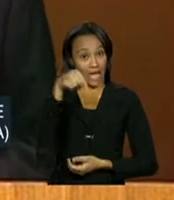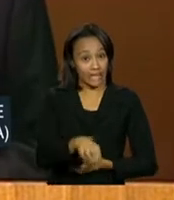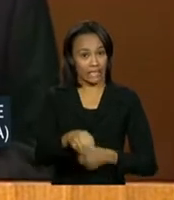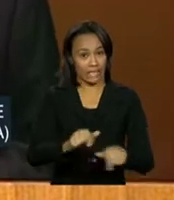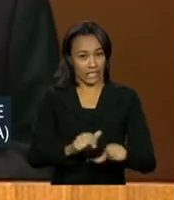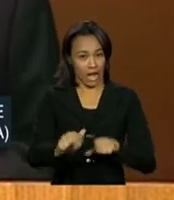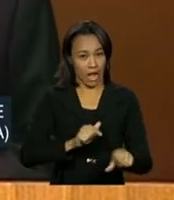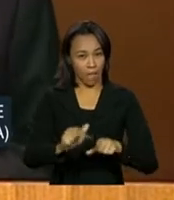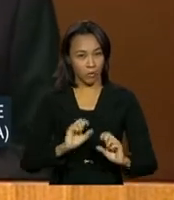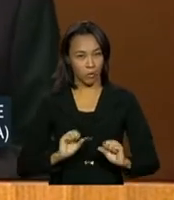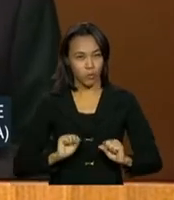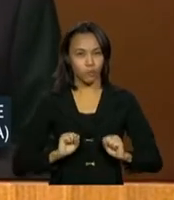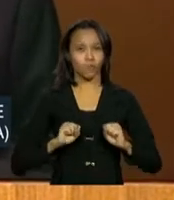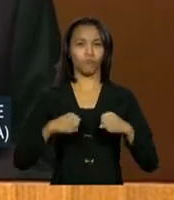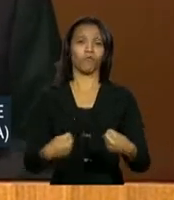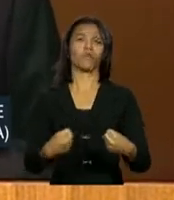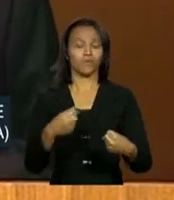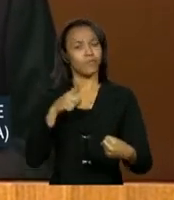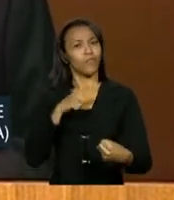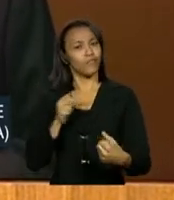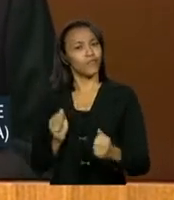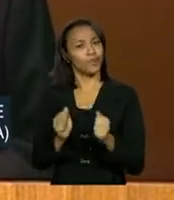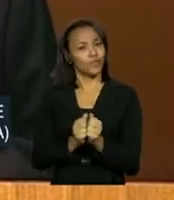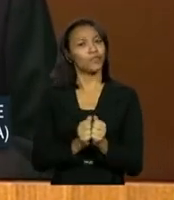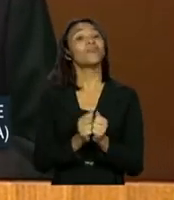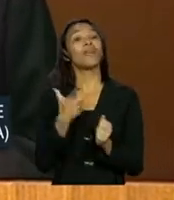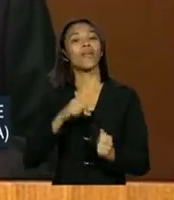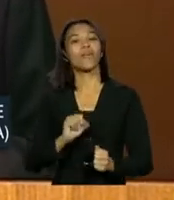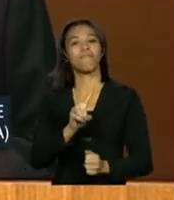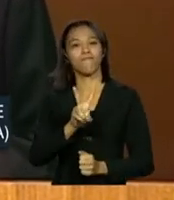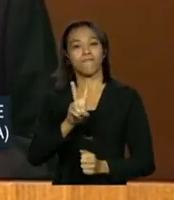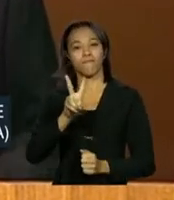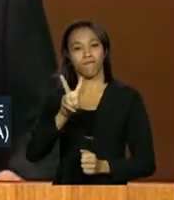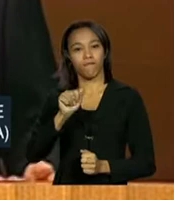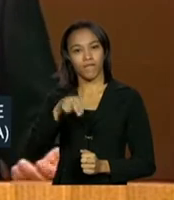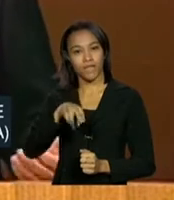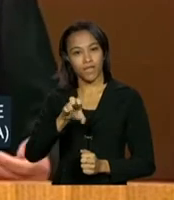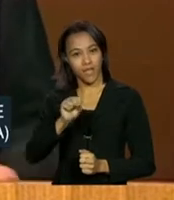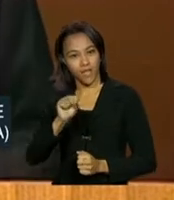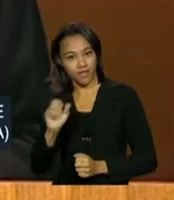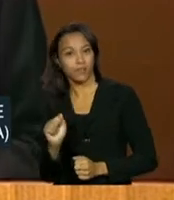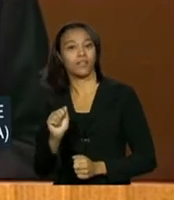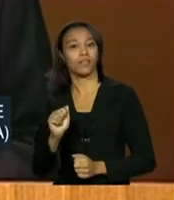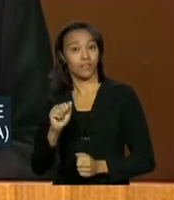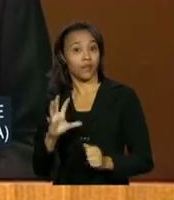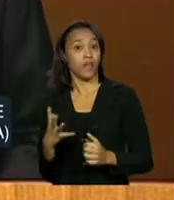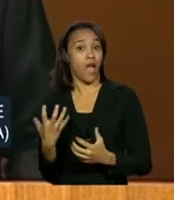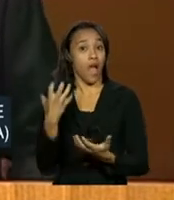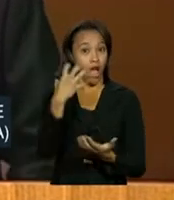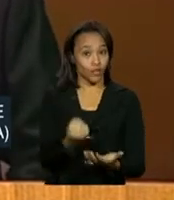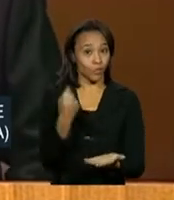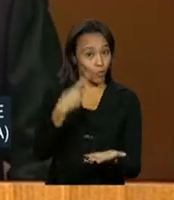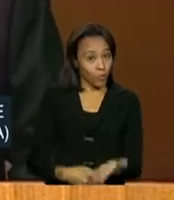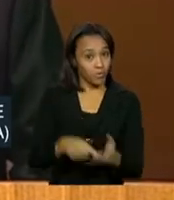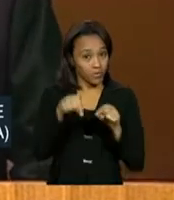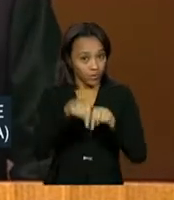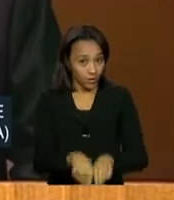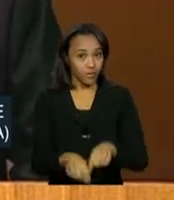esforço, ele teve ao lado a Vanessa Petrelli, que assumiu, quando ele